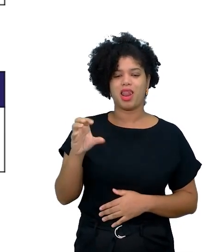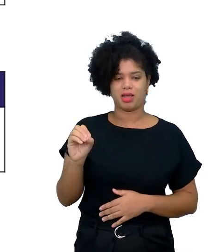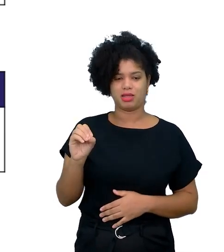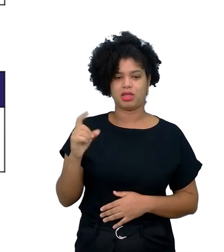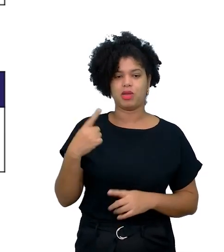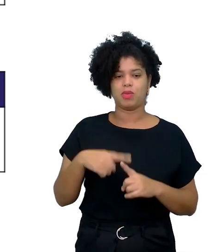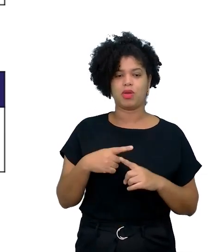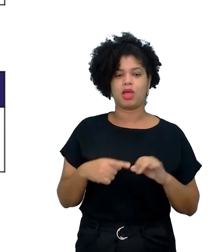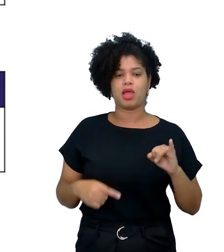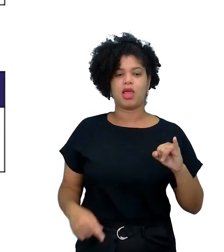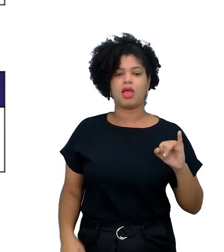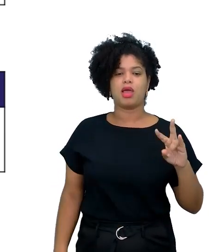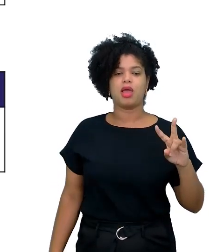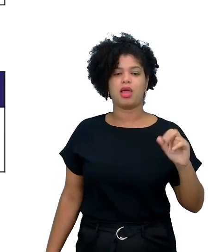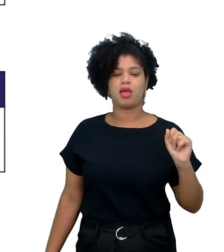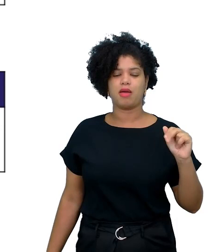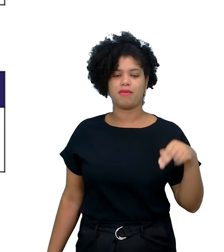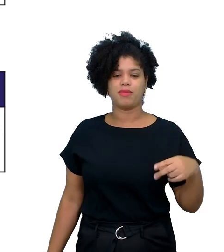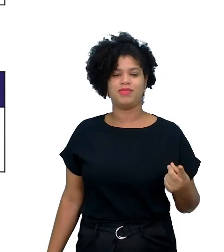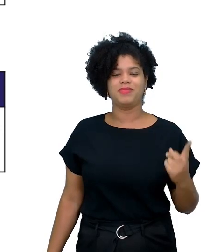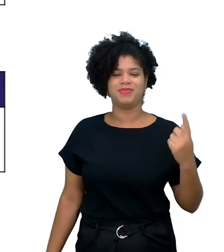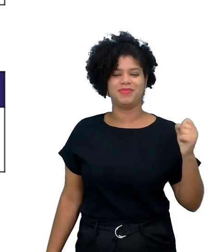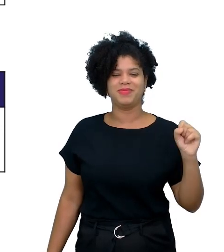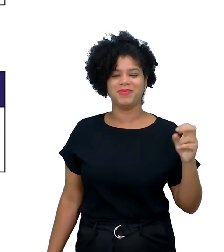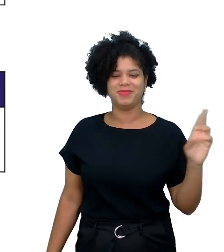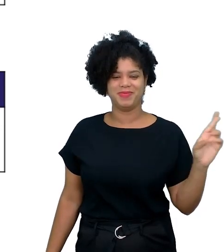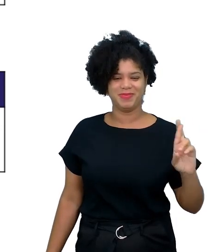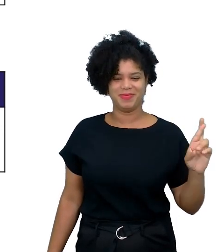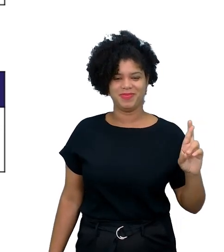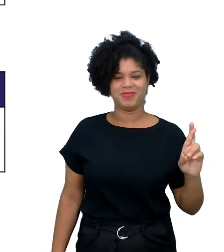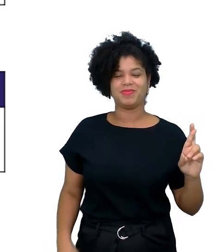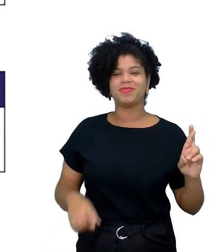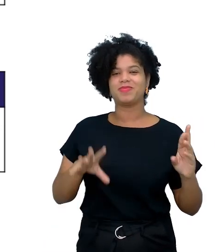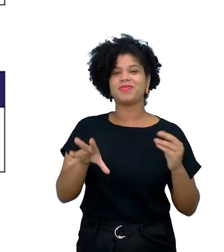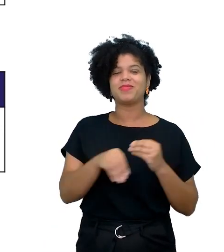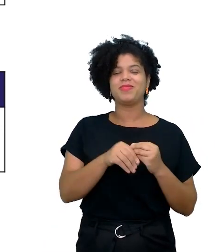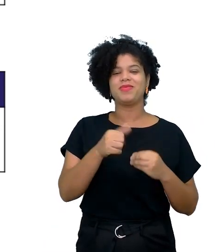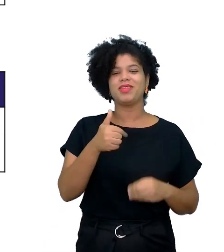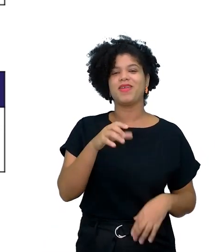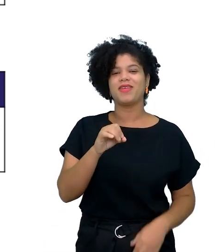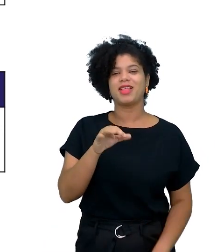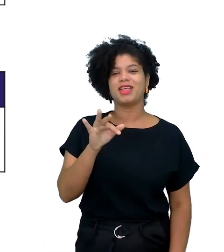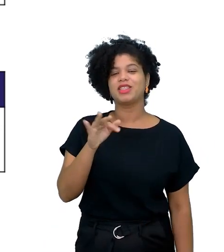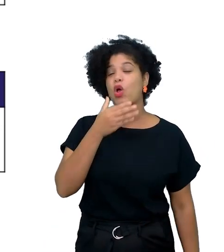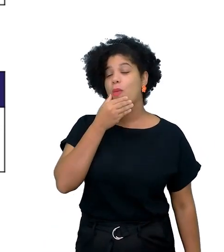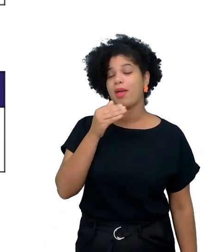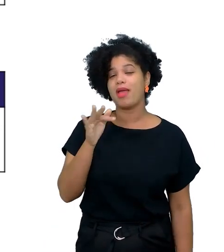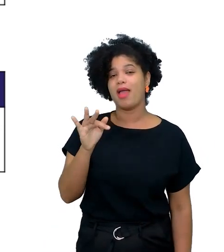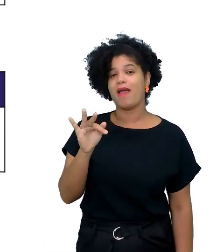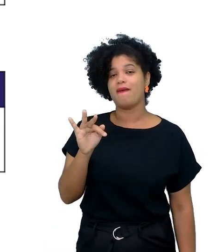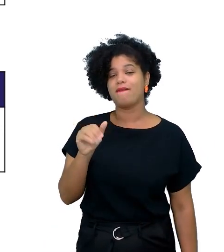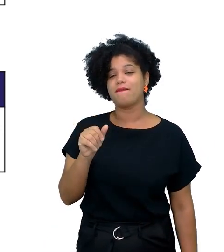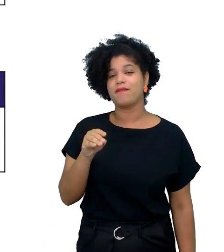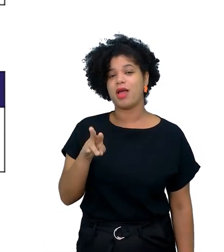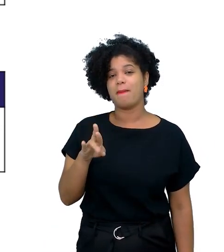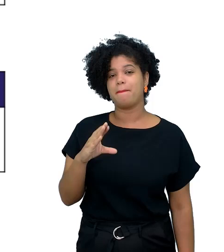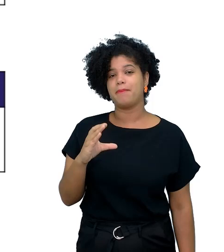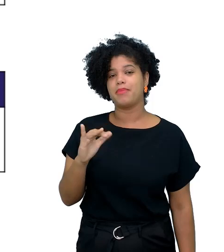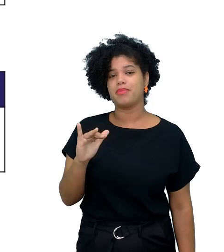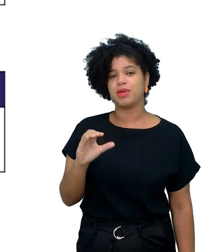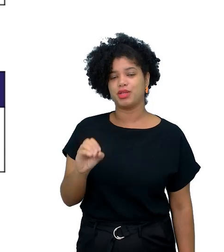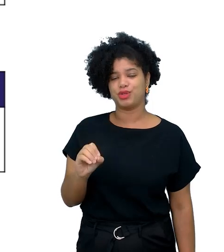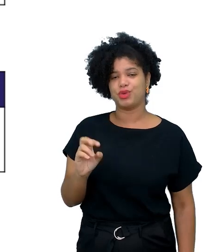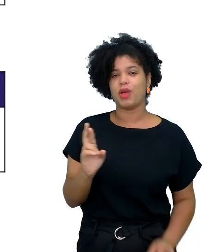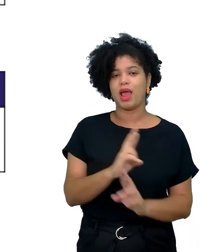ó, que Ivan tem R$18 e Fabrício tem 10 a mais. Então, essa aqui é uma outra medida. Então, a relação entre essas